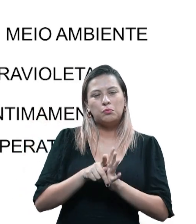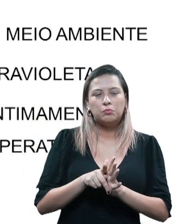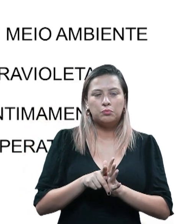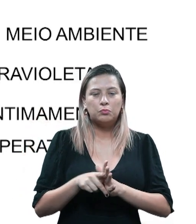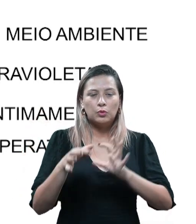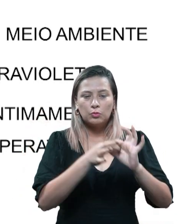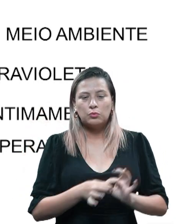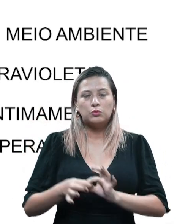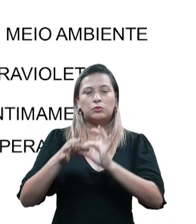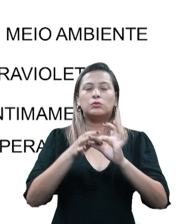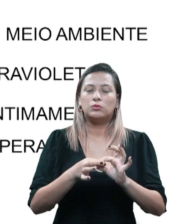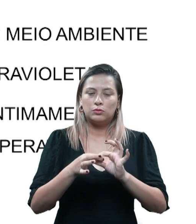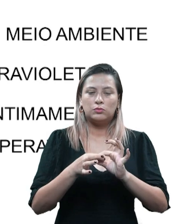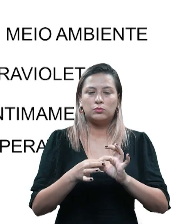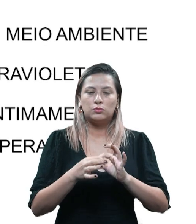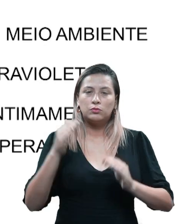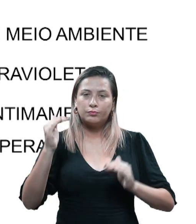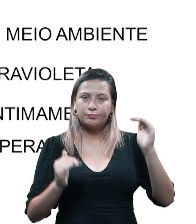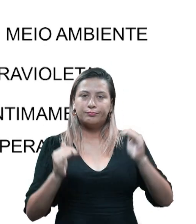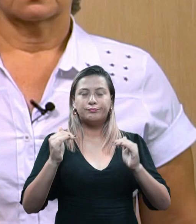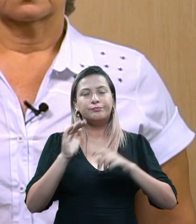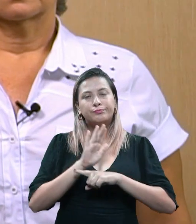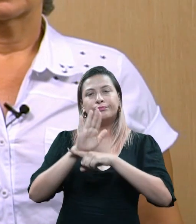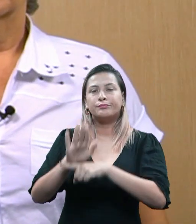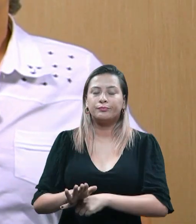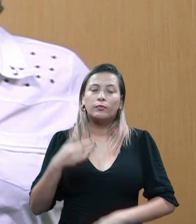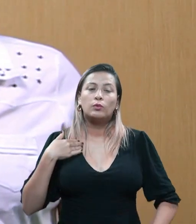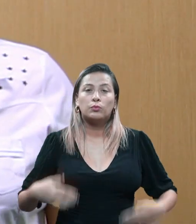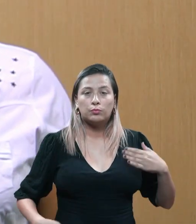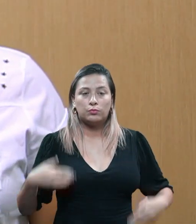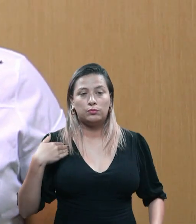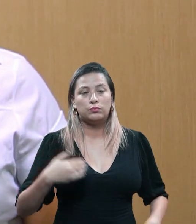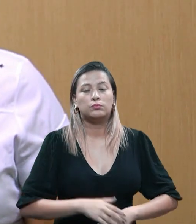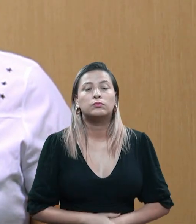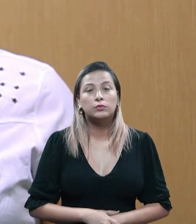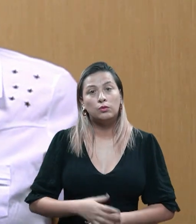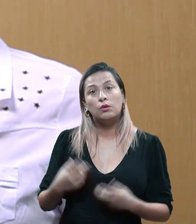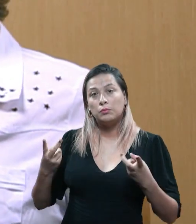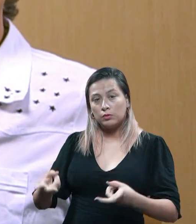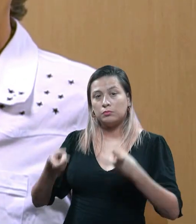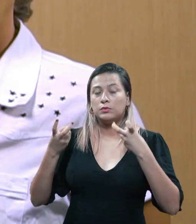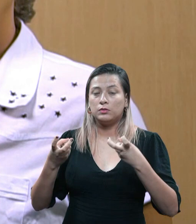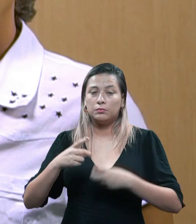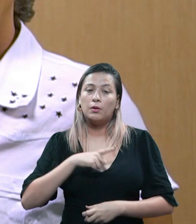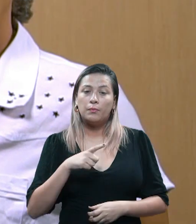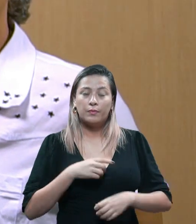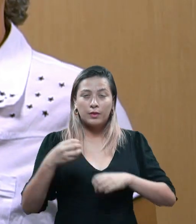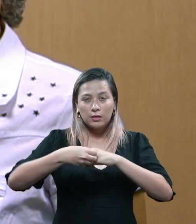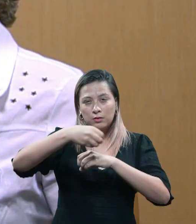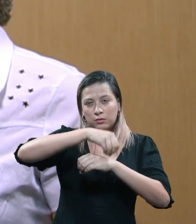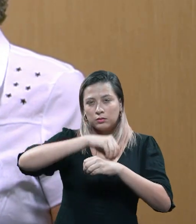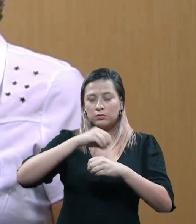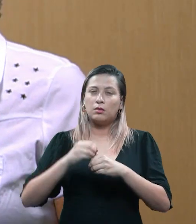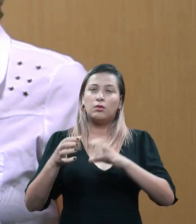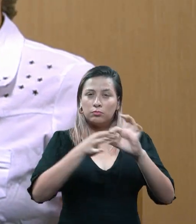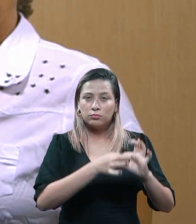intimamente unidos, que atuam de forma harmônica e cooperativa. Como vimos, A epiderme é formada por células justapostas